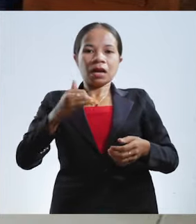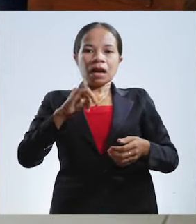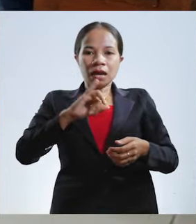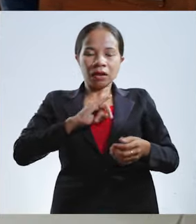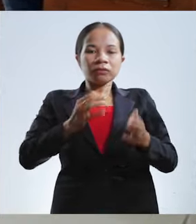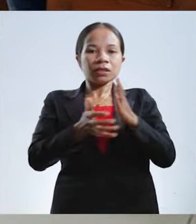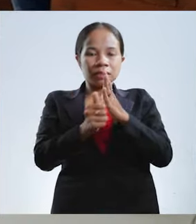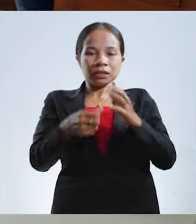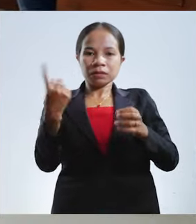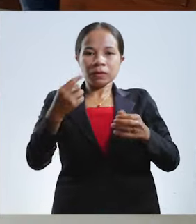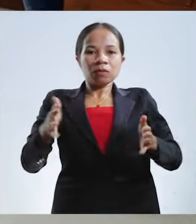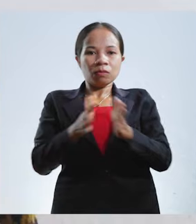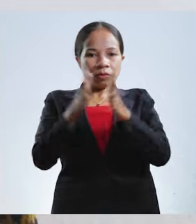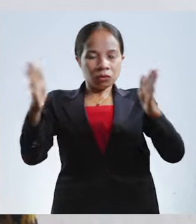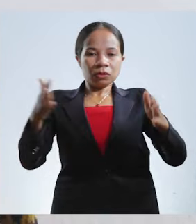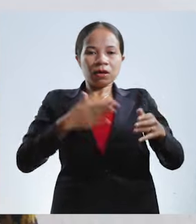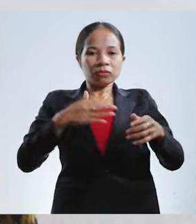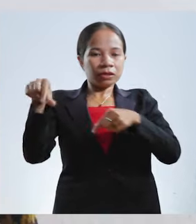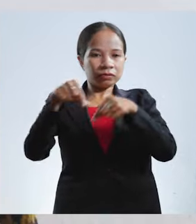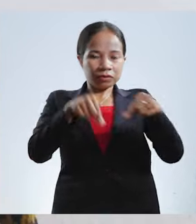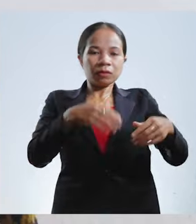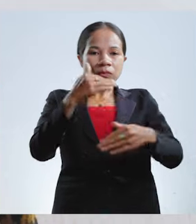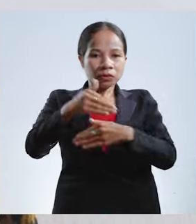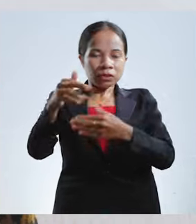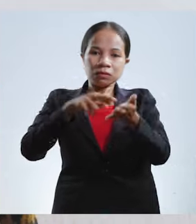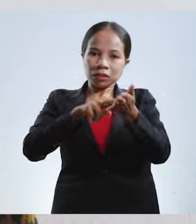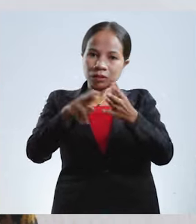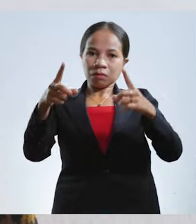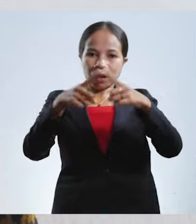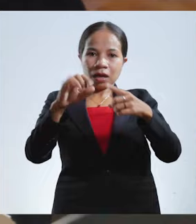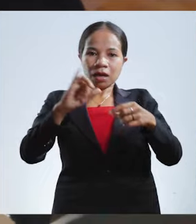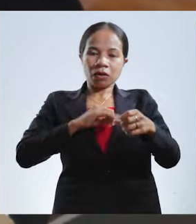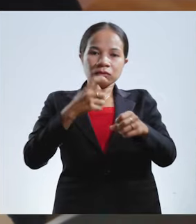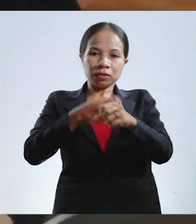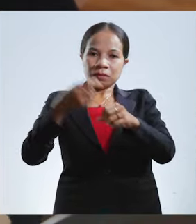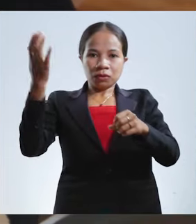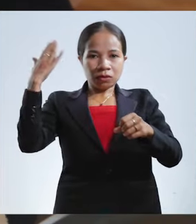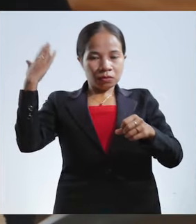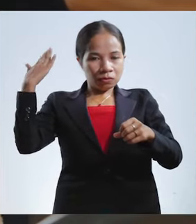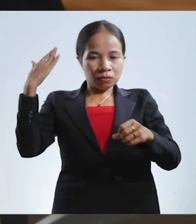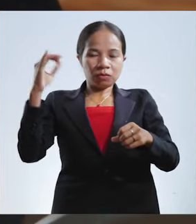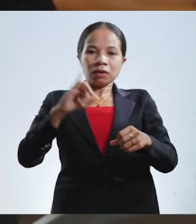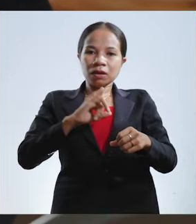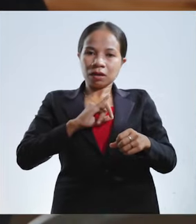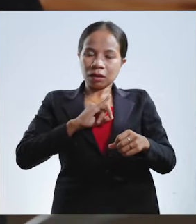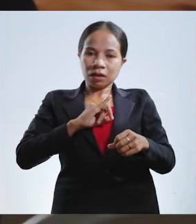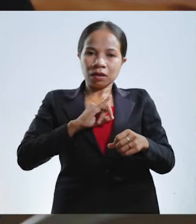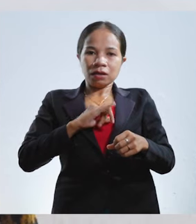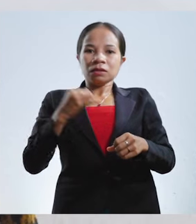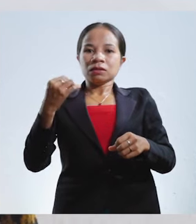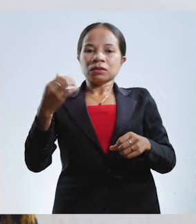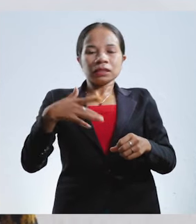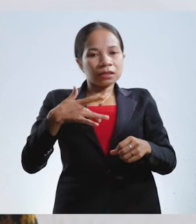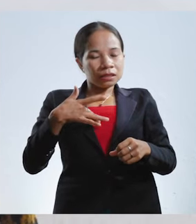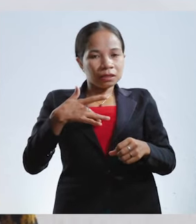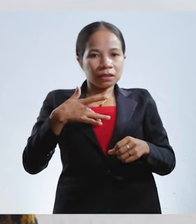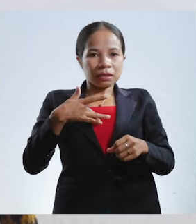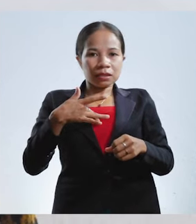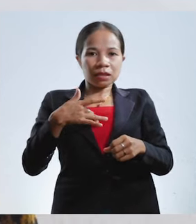ini sempre buat liwa na deficiencia proseso aplikasaun mai how ia momento no ba how